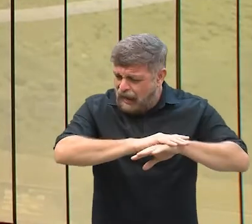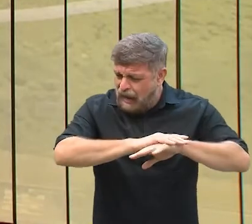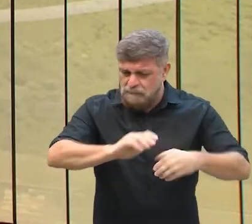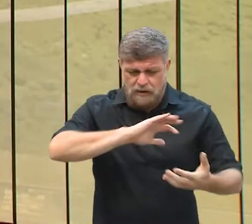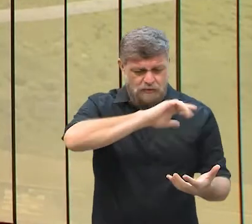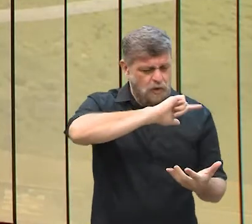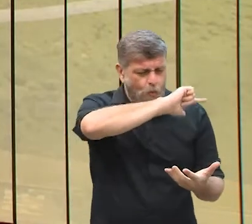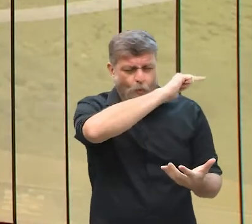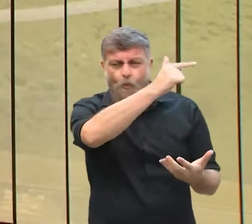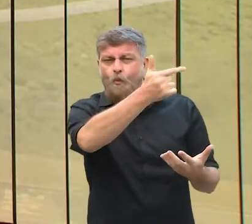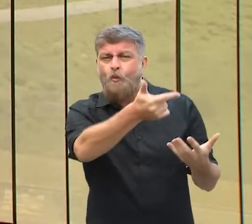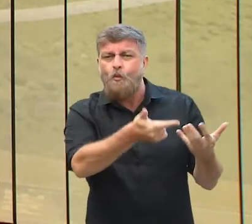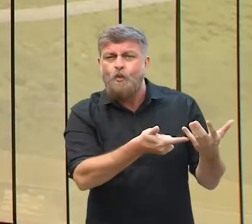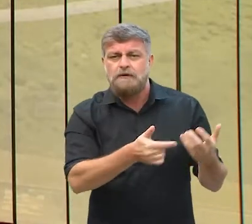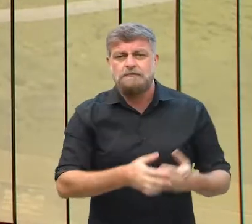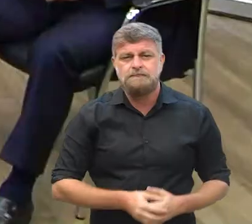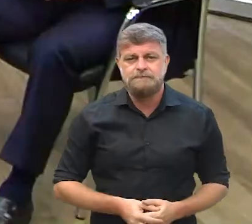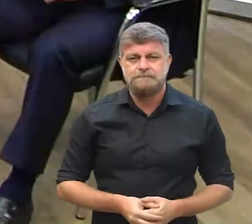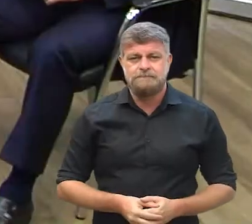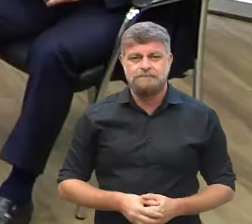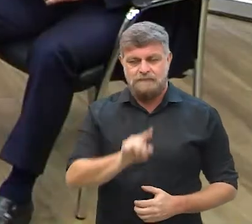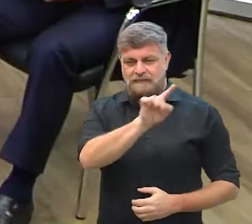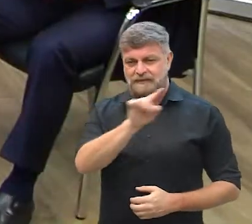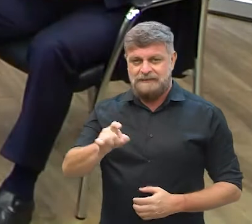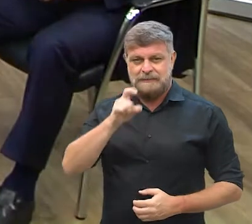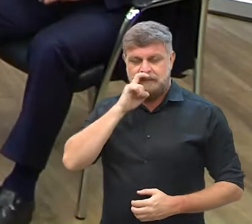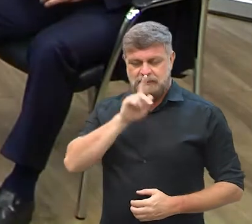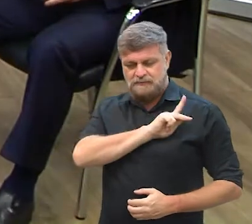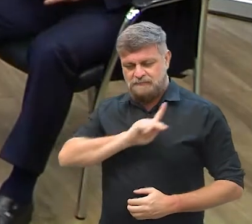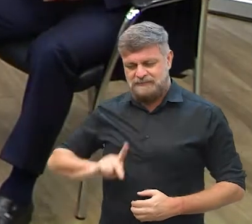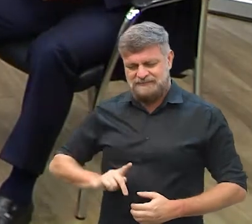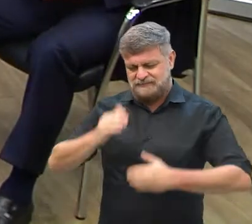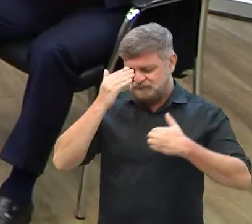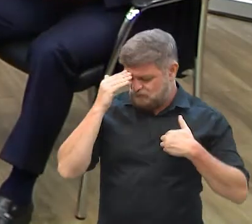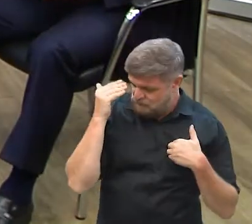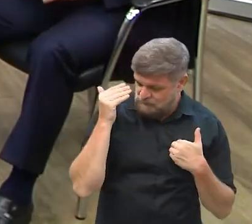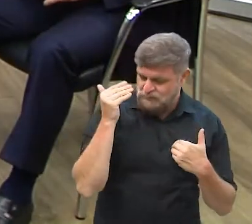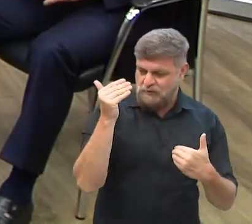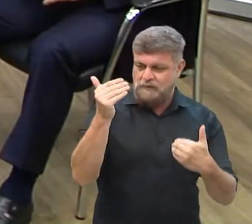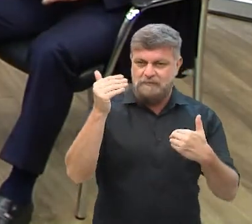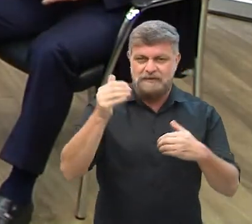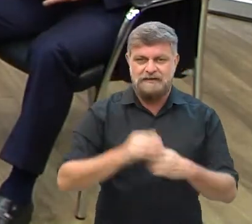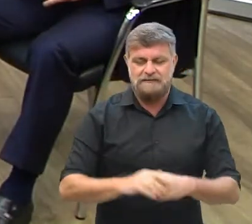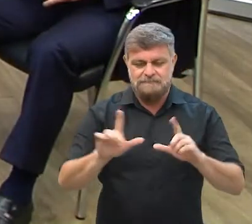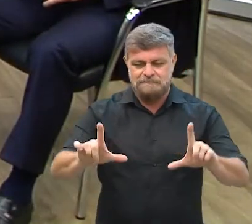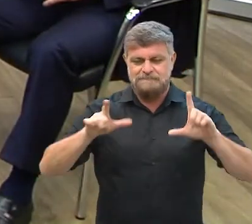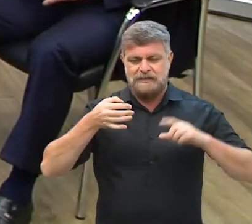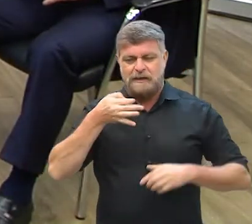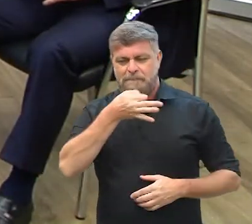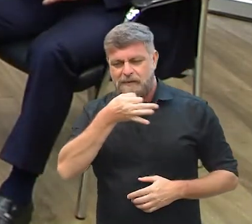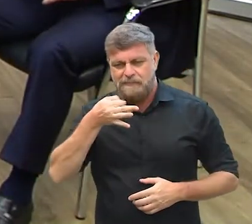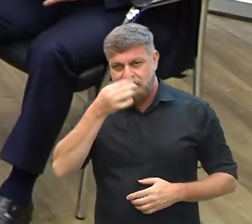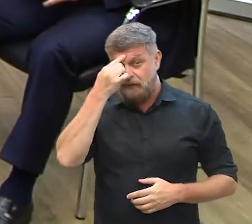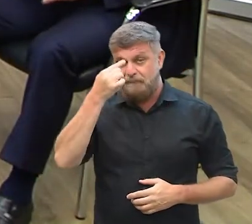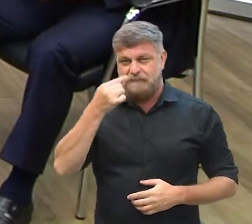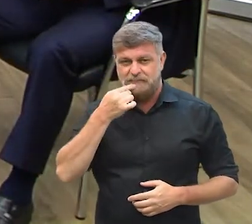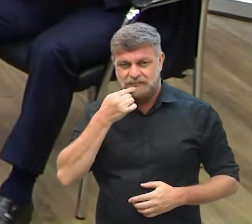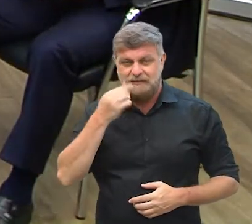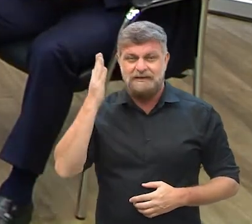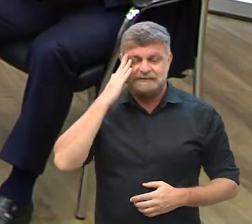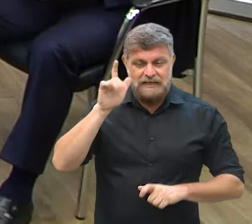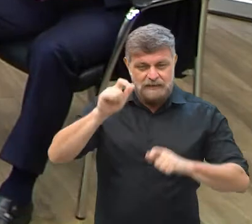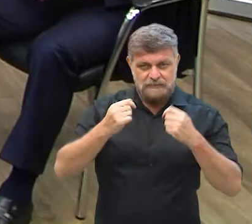eu gostasse de ter, mas não tinha. Como não tinha goleiro naquela época, mandaram eu pro gol. E aí eu disputei um campeonato todinho